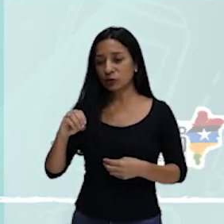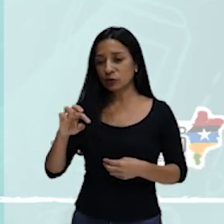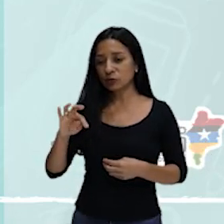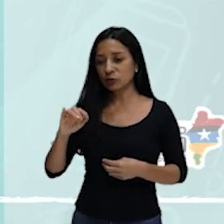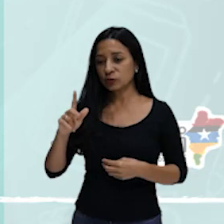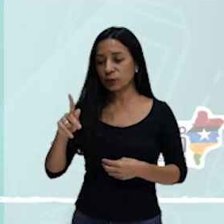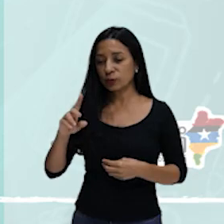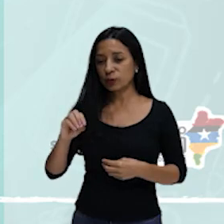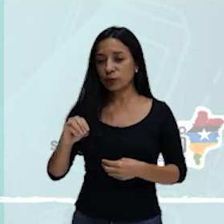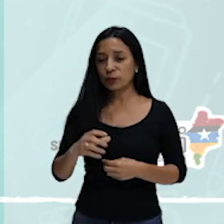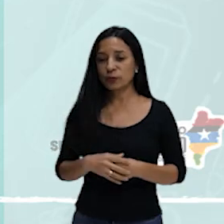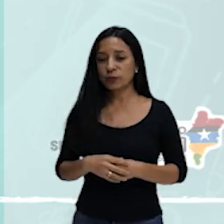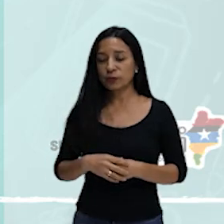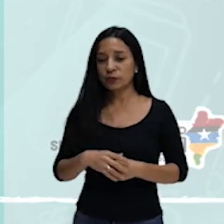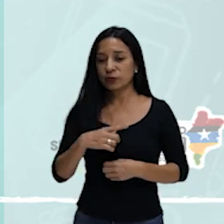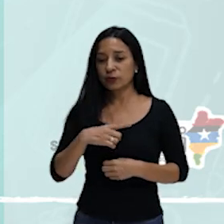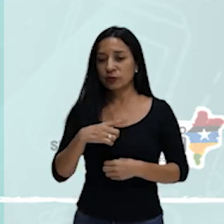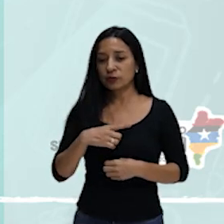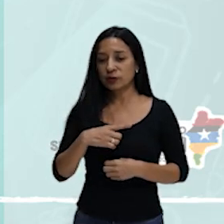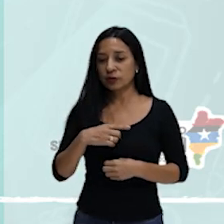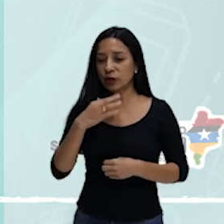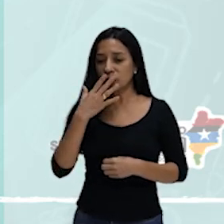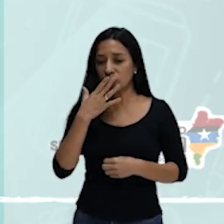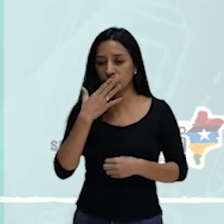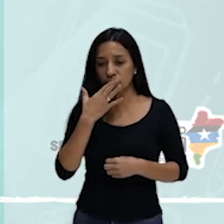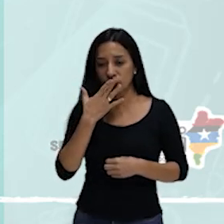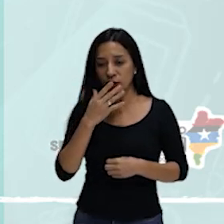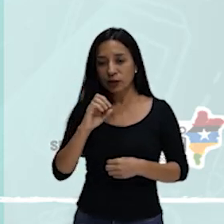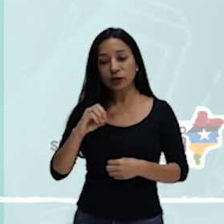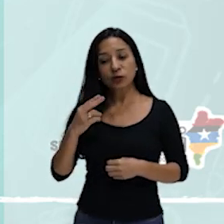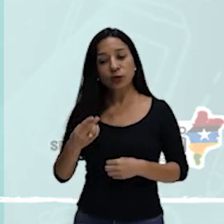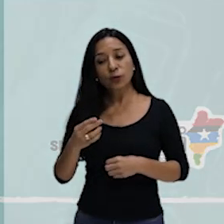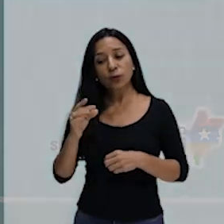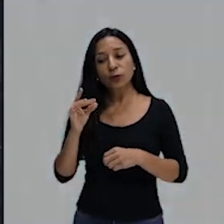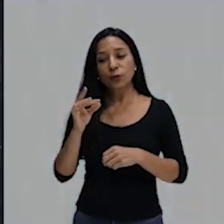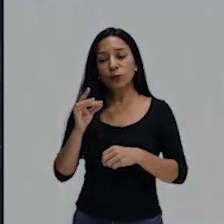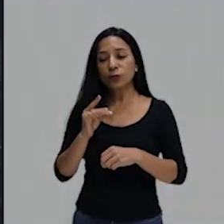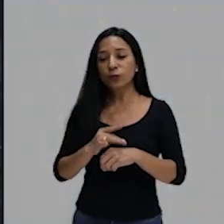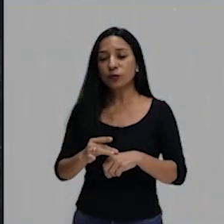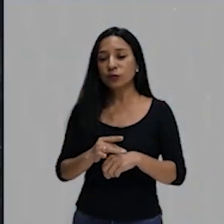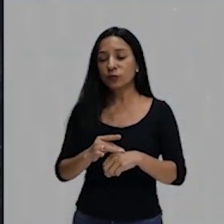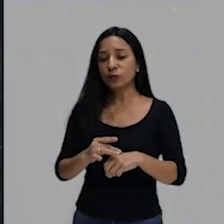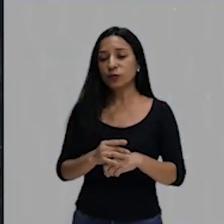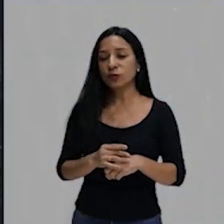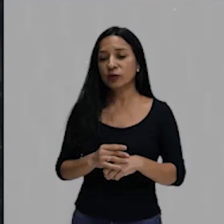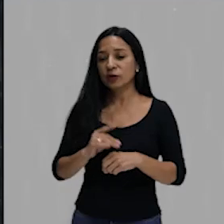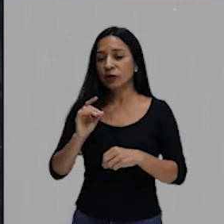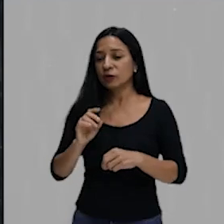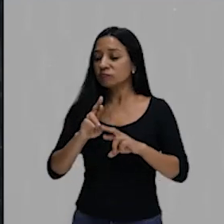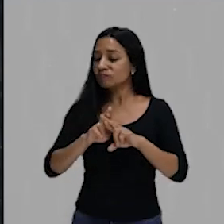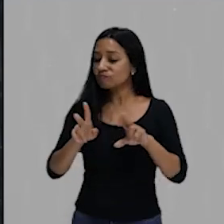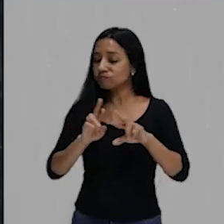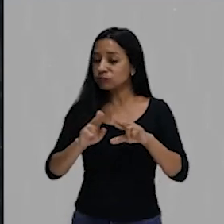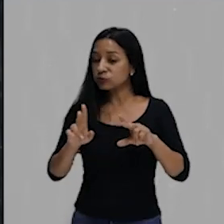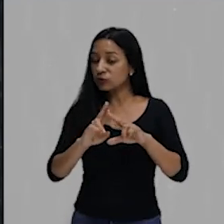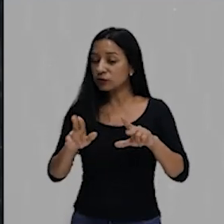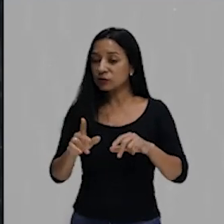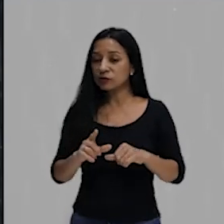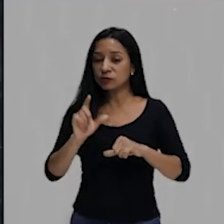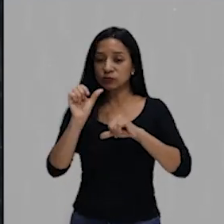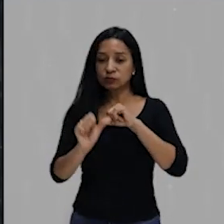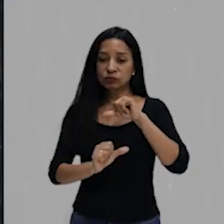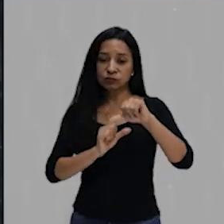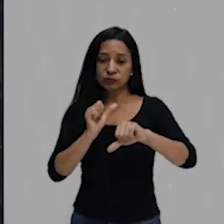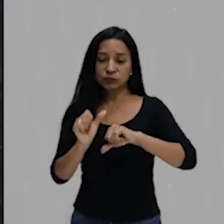era para ter faixas claras e faixas escuras. Mas ele se tornou um indivíduo totalmente diferente. Ele tem